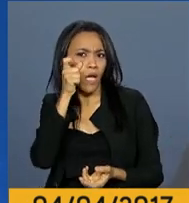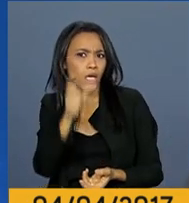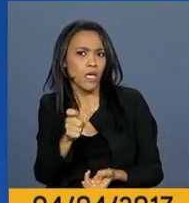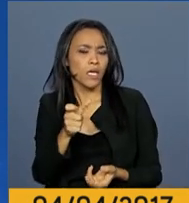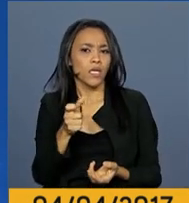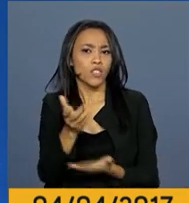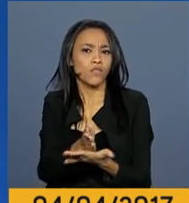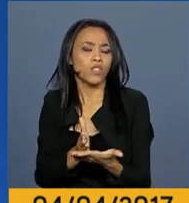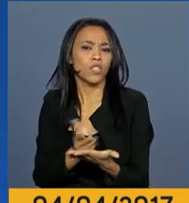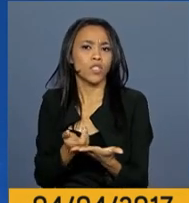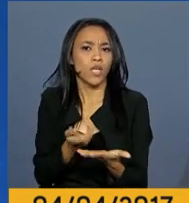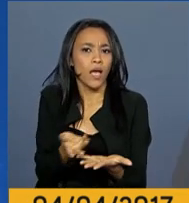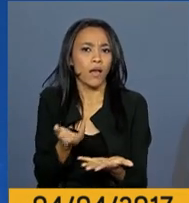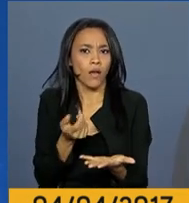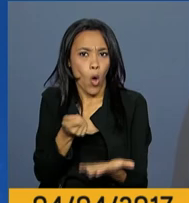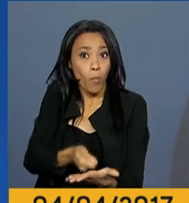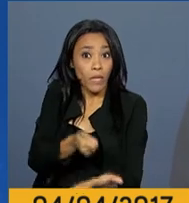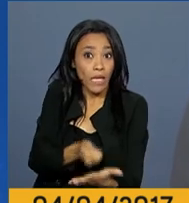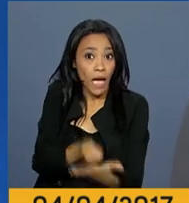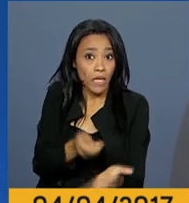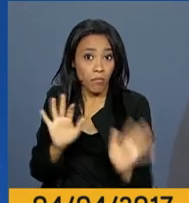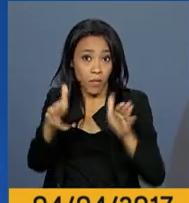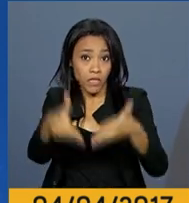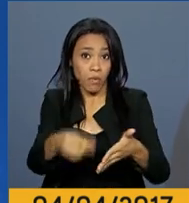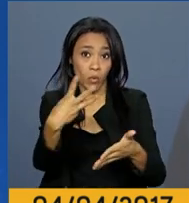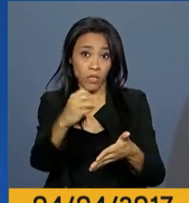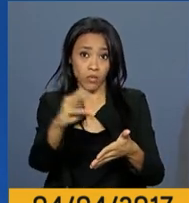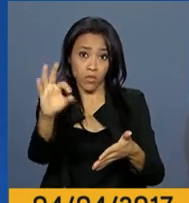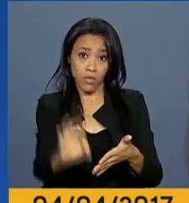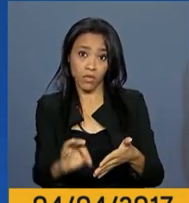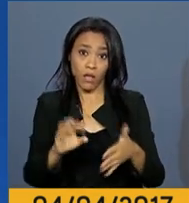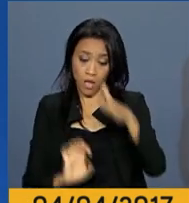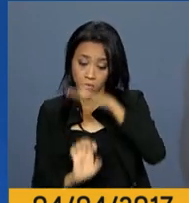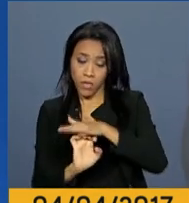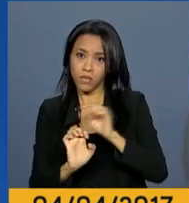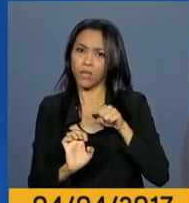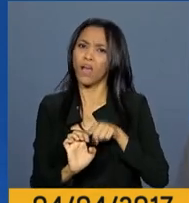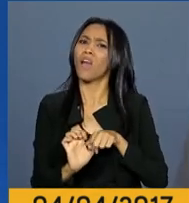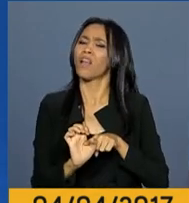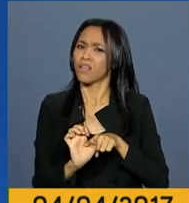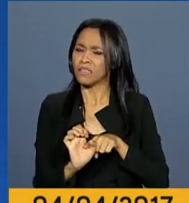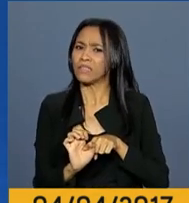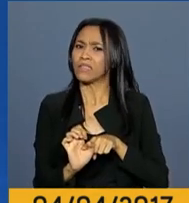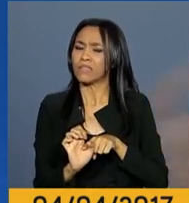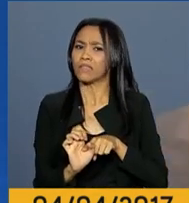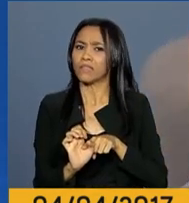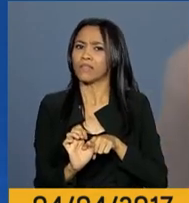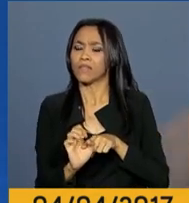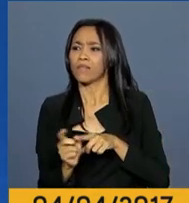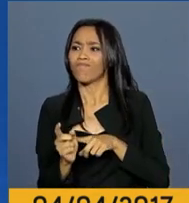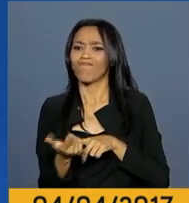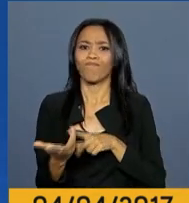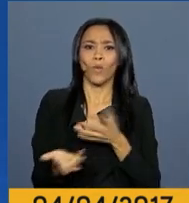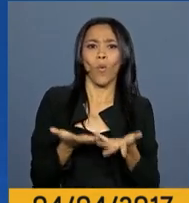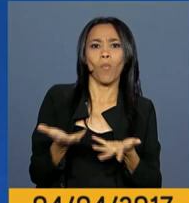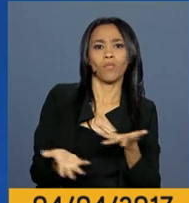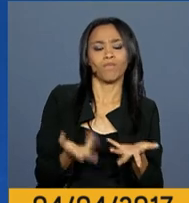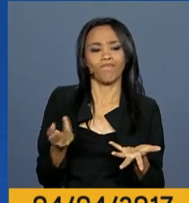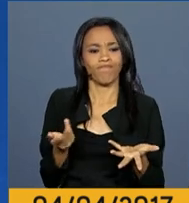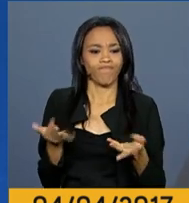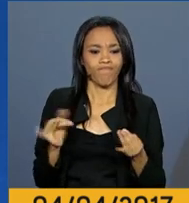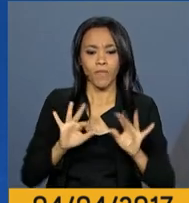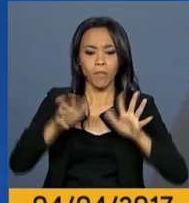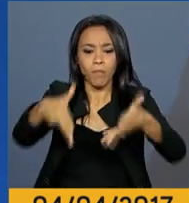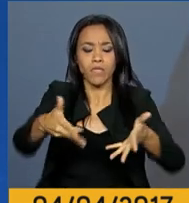dividendos. Ora bem, se ela está obrigada a participar com 30%, ela é obrigada a entrar em empreendimentos que, ao próprio ver